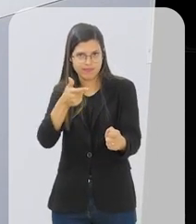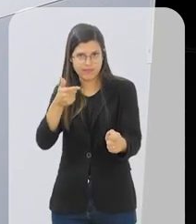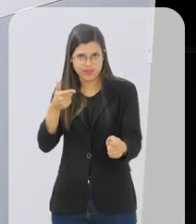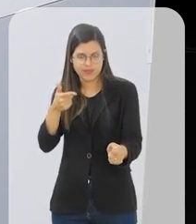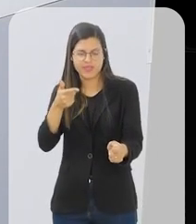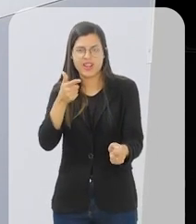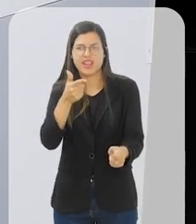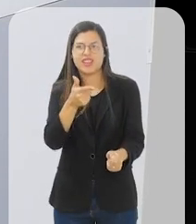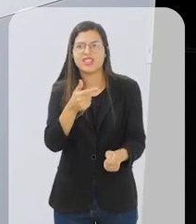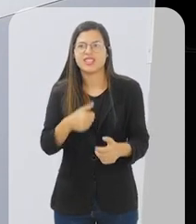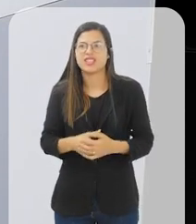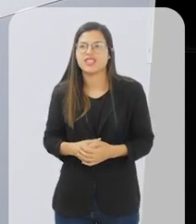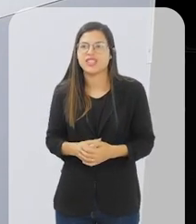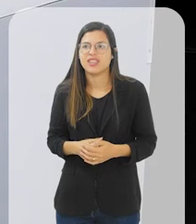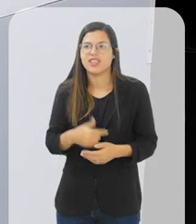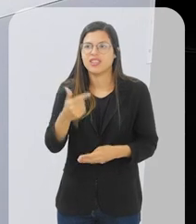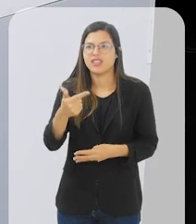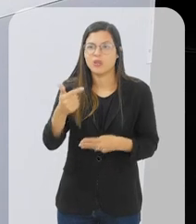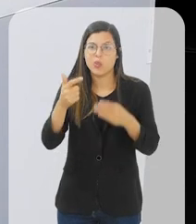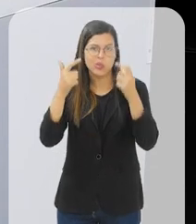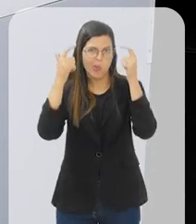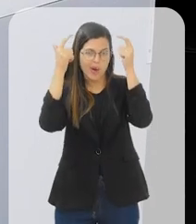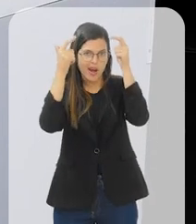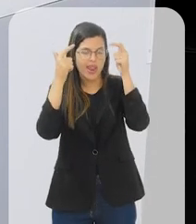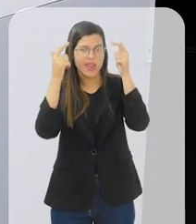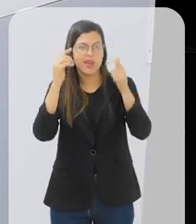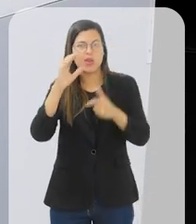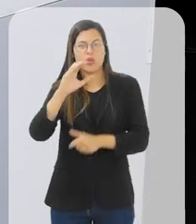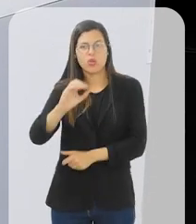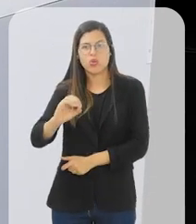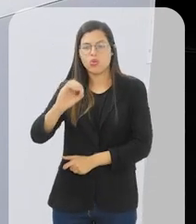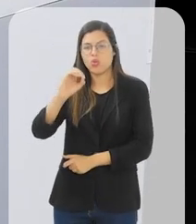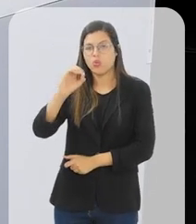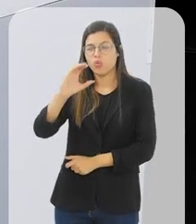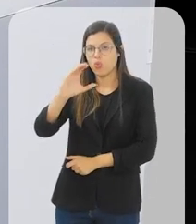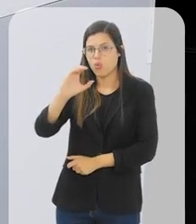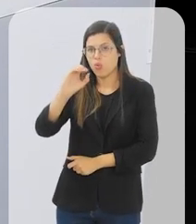do meio, eu era o rei do Congo. Olha. Na Viradouro.